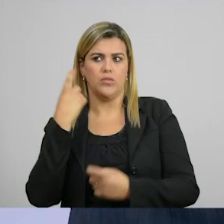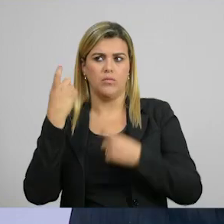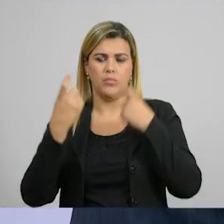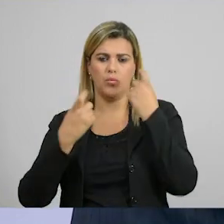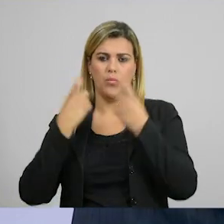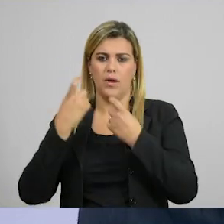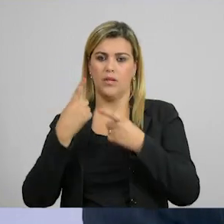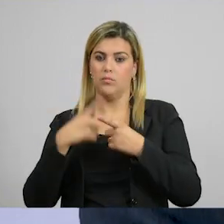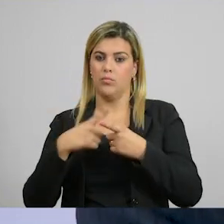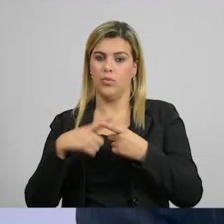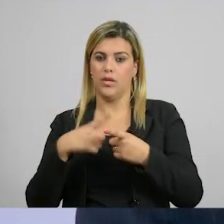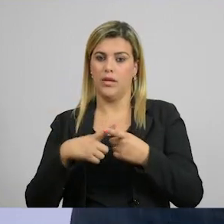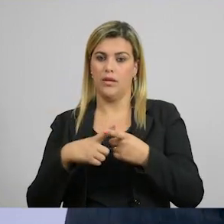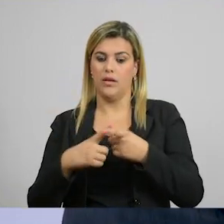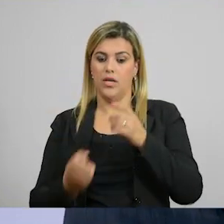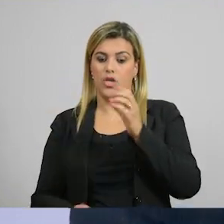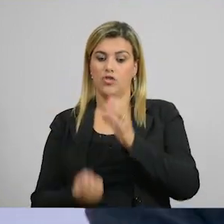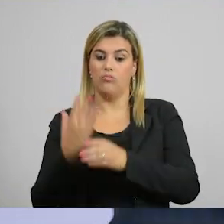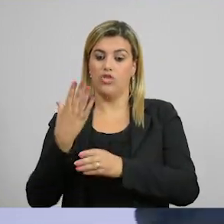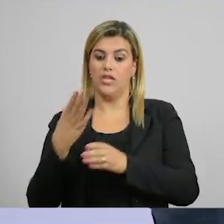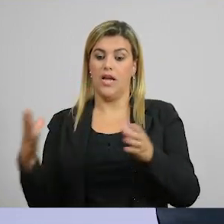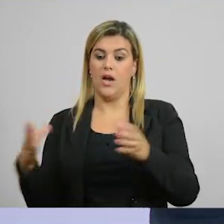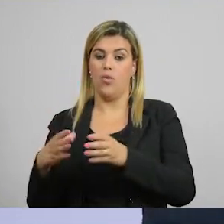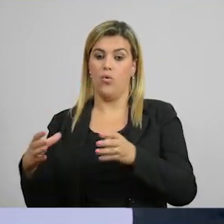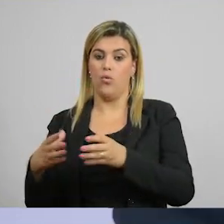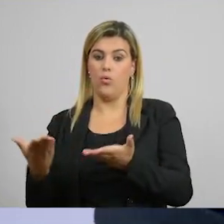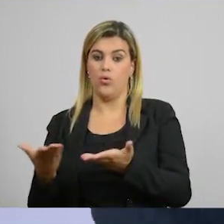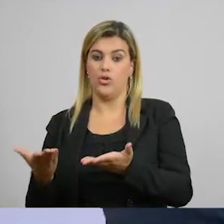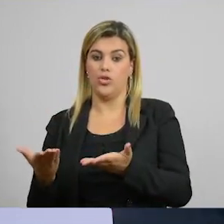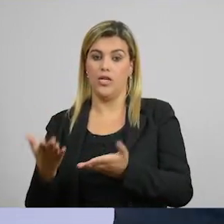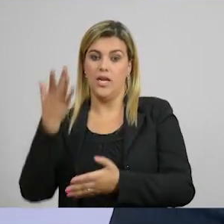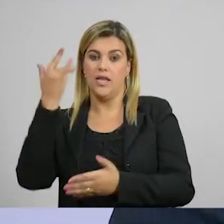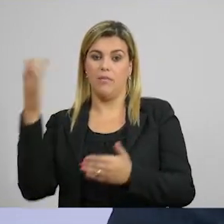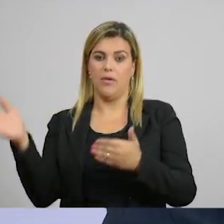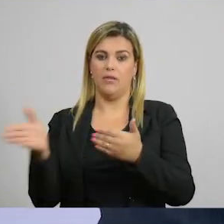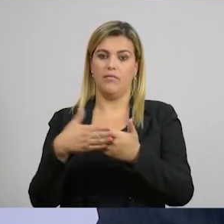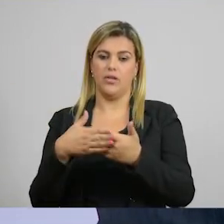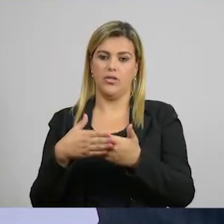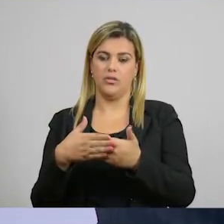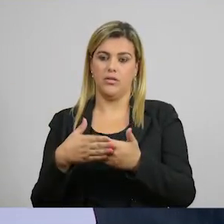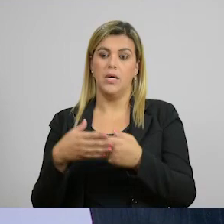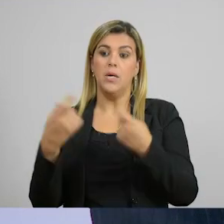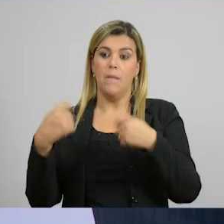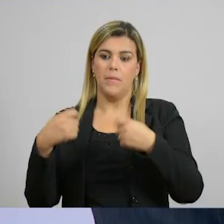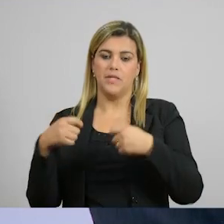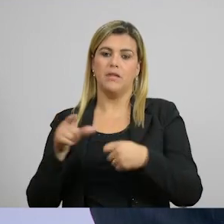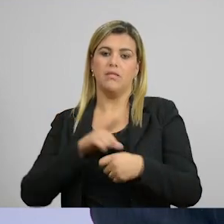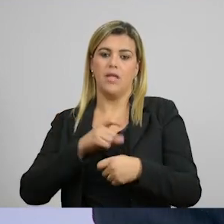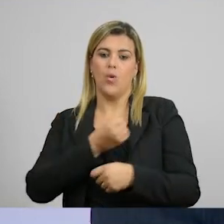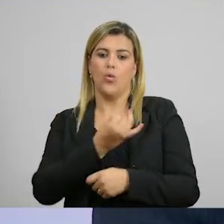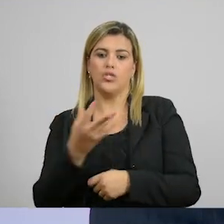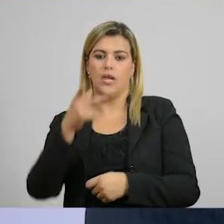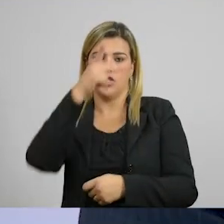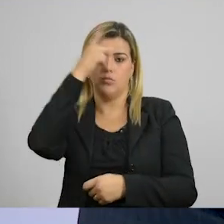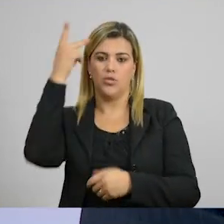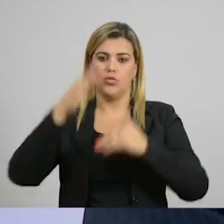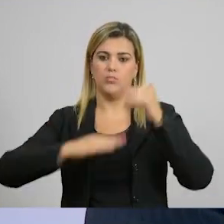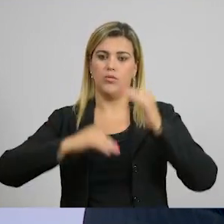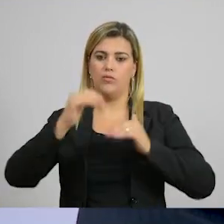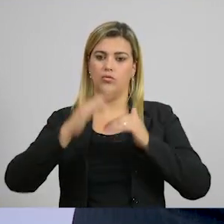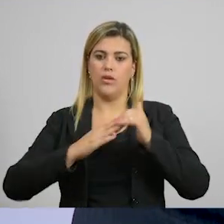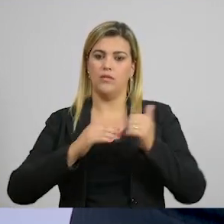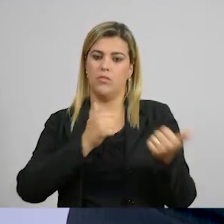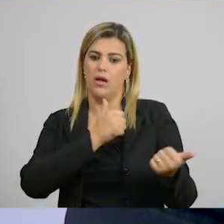estamos preocupados, porque senão nós vamos criar esse conselho hoje e amanhã vai fechar. Você tem que ter um número suficiente